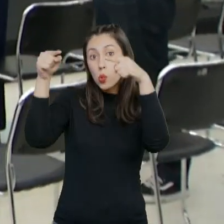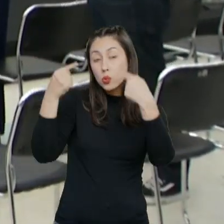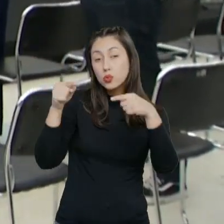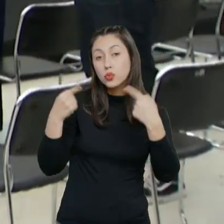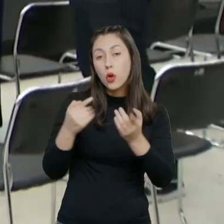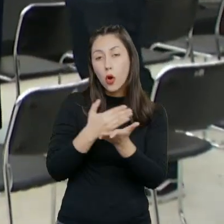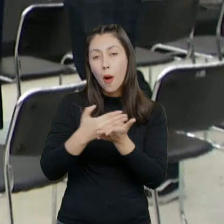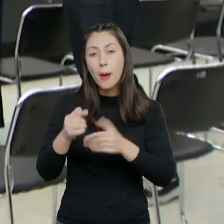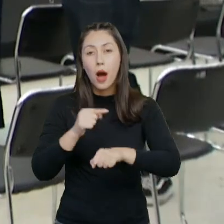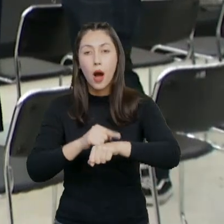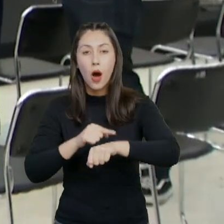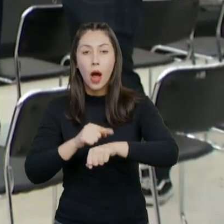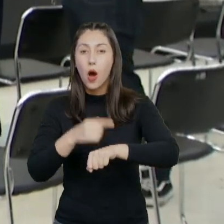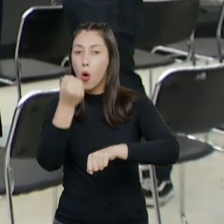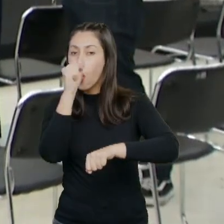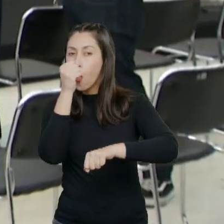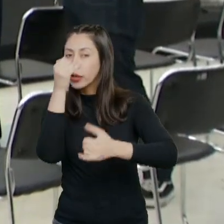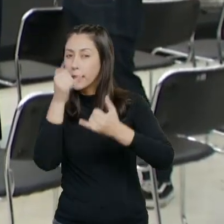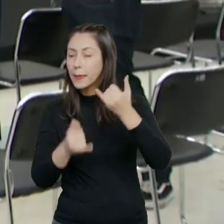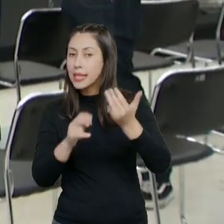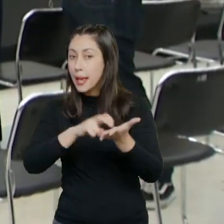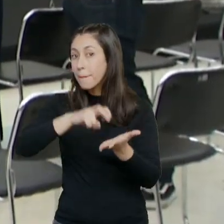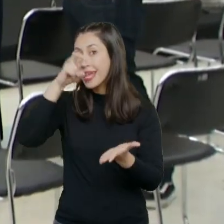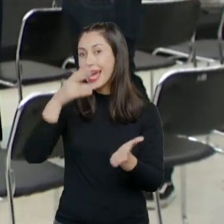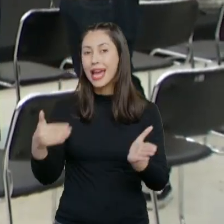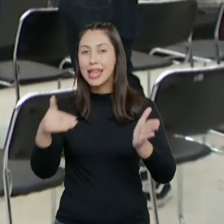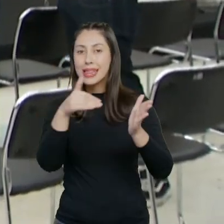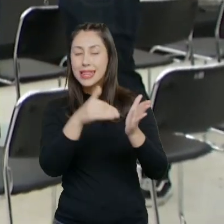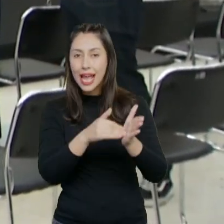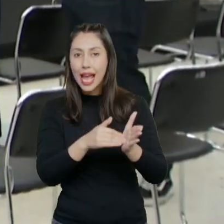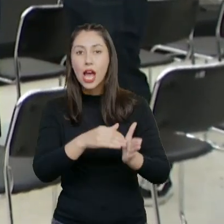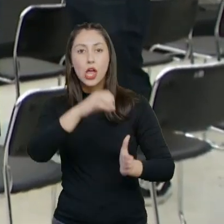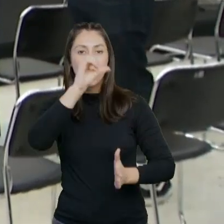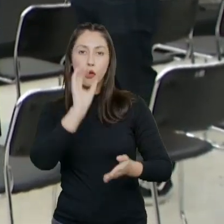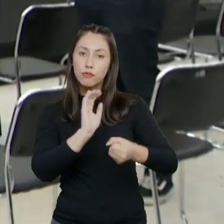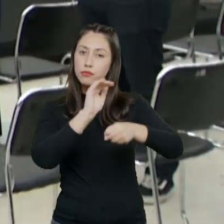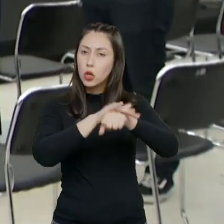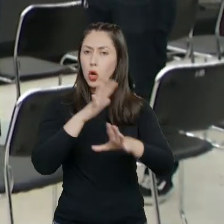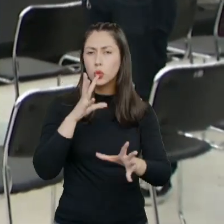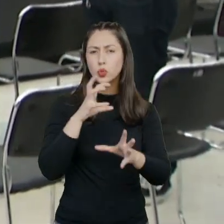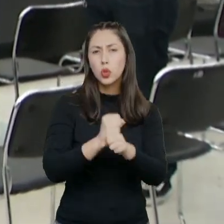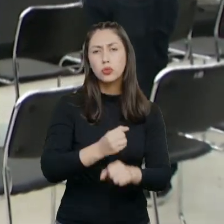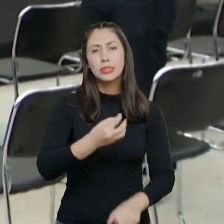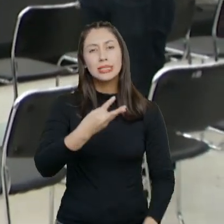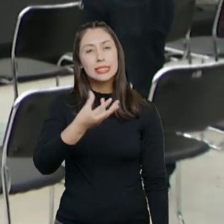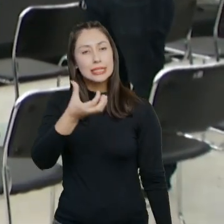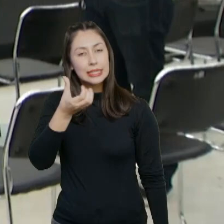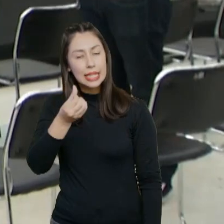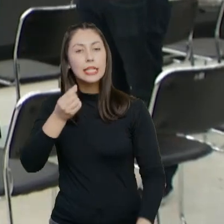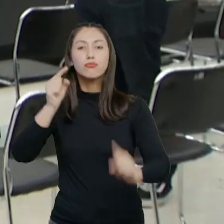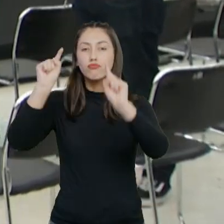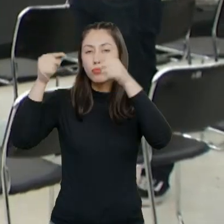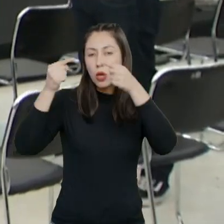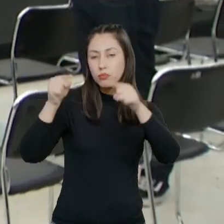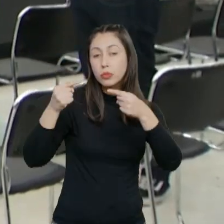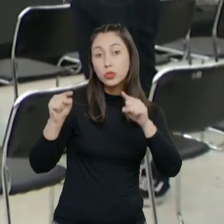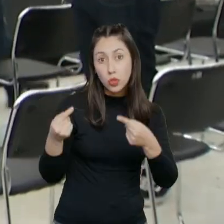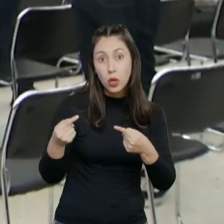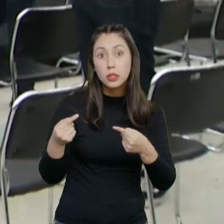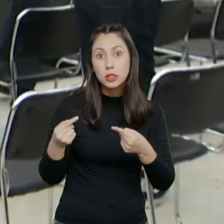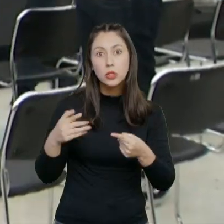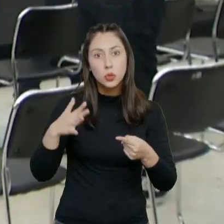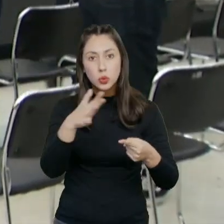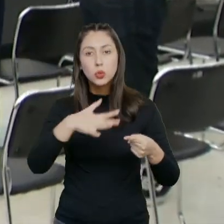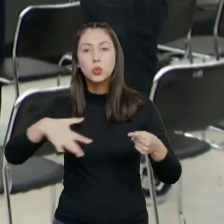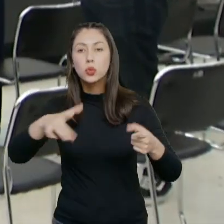das 8h30 da manhã, vão até 9 da noite. Serão 36 jogos, 6 por dia, e todas as partidas vão rolar lá